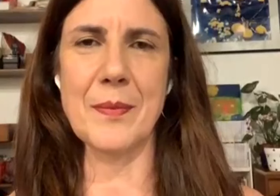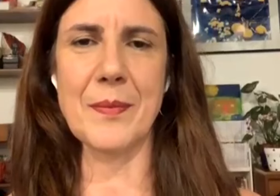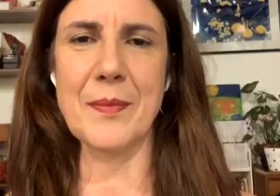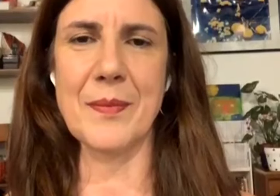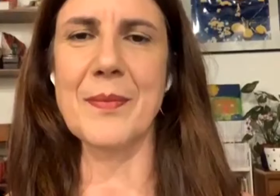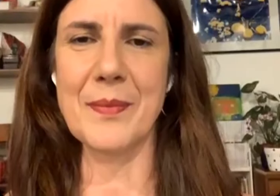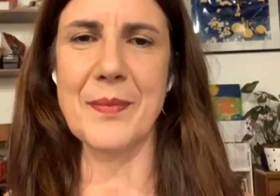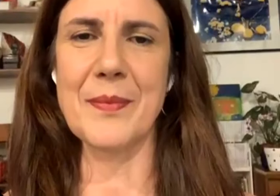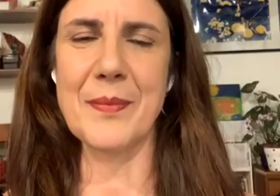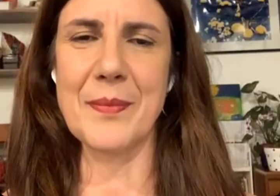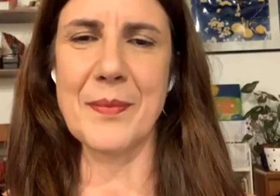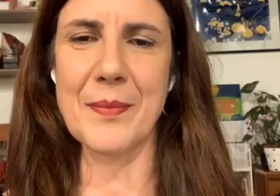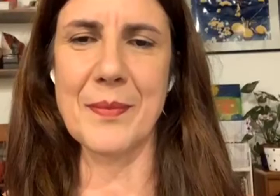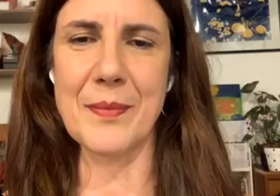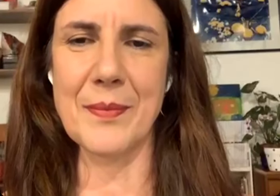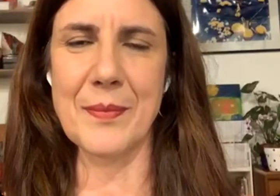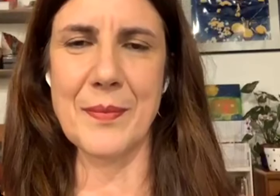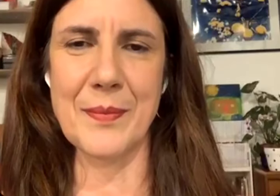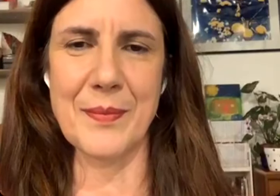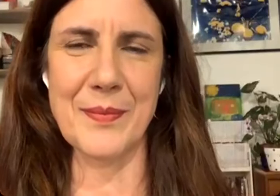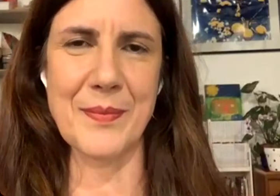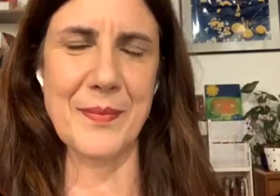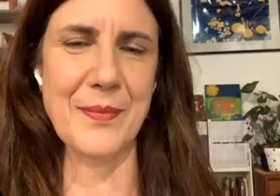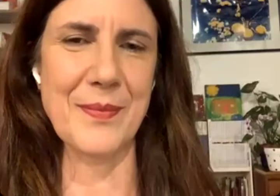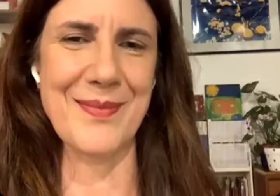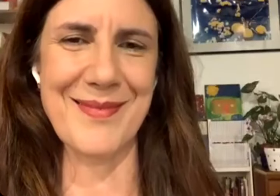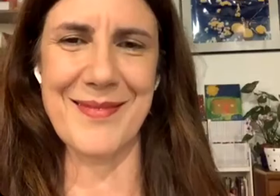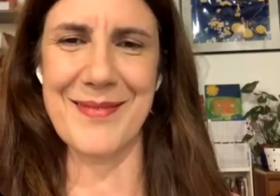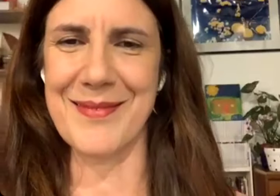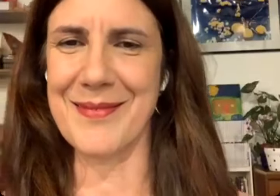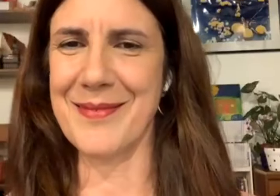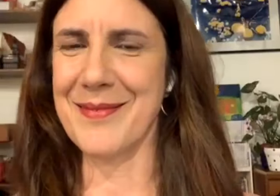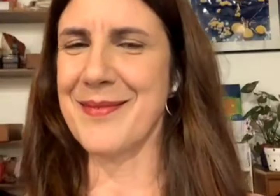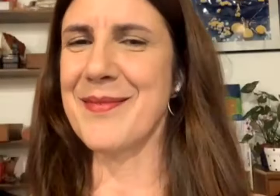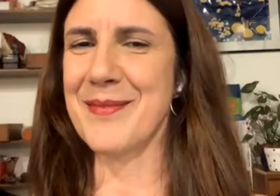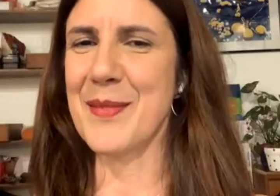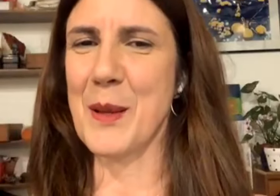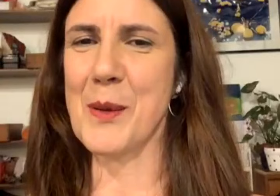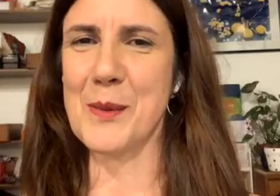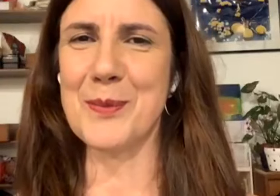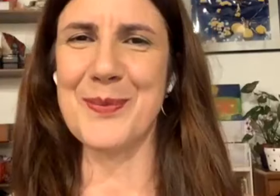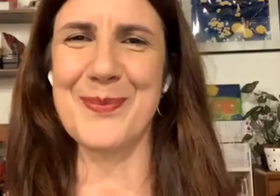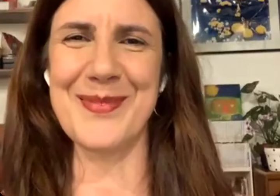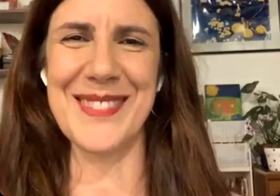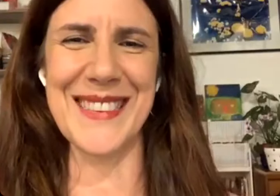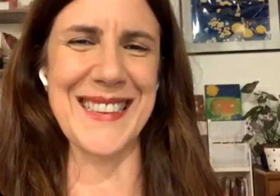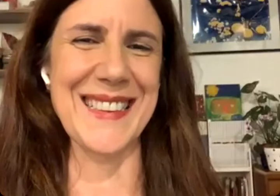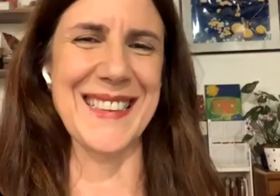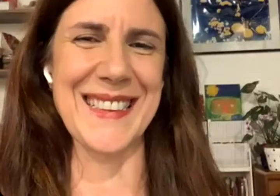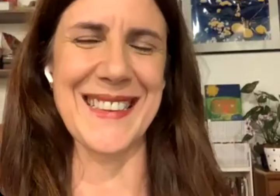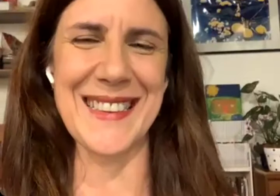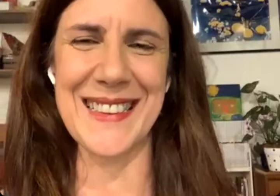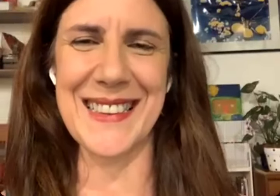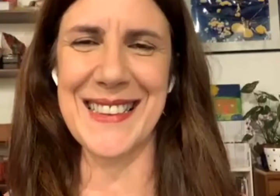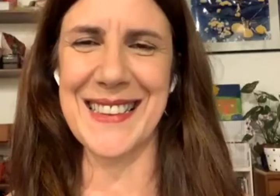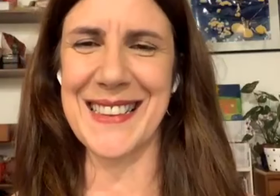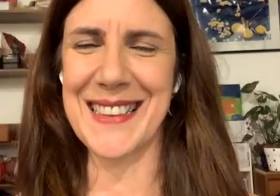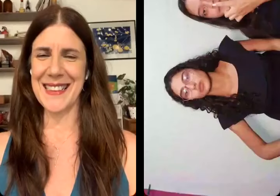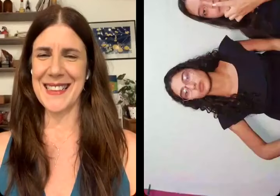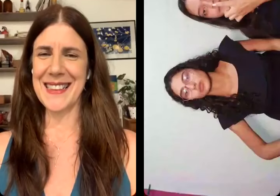também. E só um minutinho, pessoal. Que aí a gente já vai falar com essa pessoa super especial. Essa artista que eu admiro.